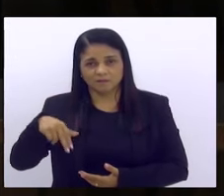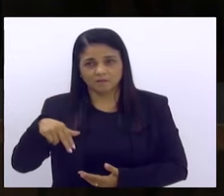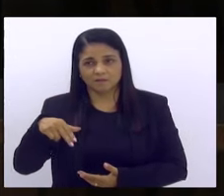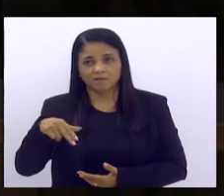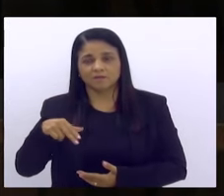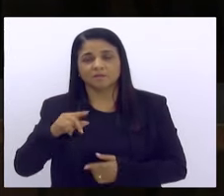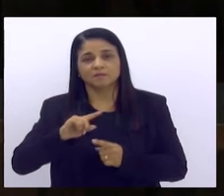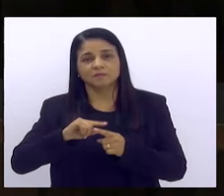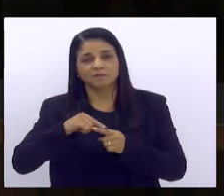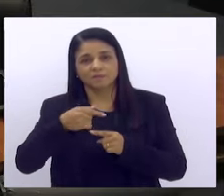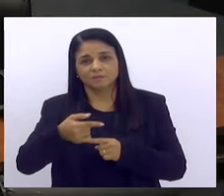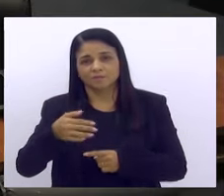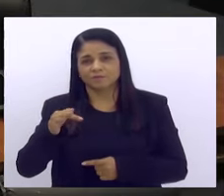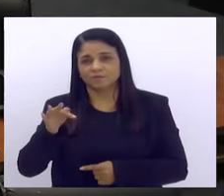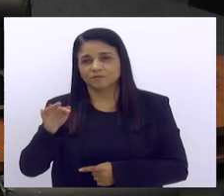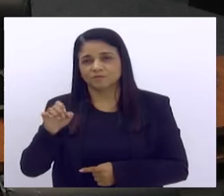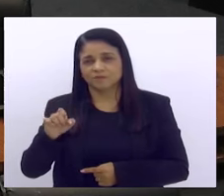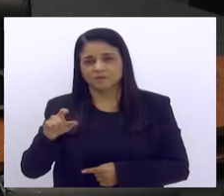Felipe Pobel.